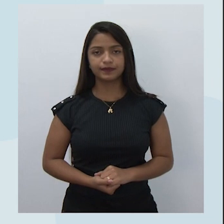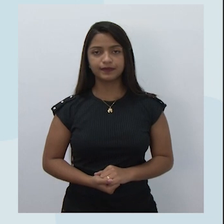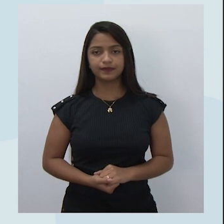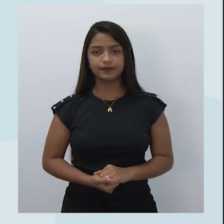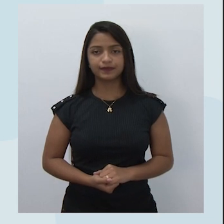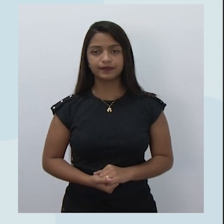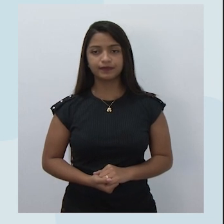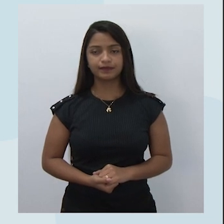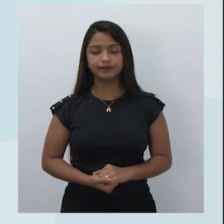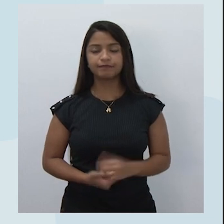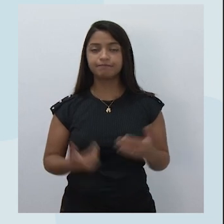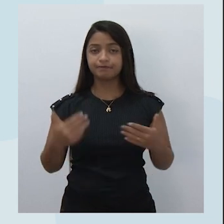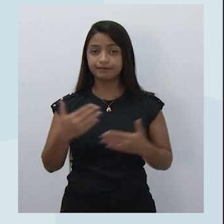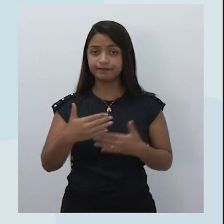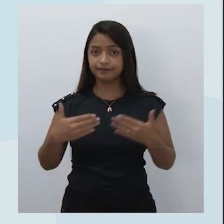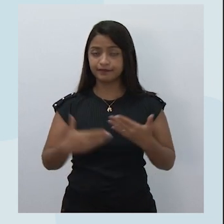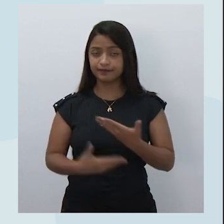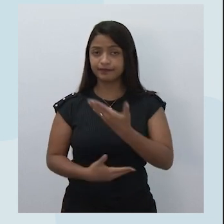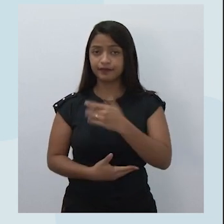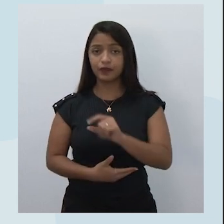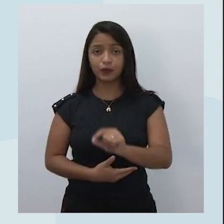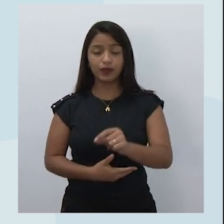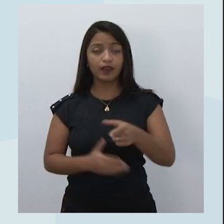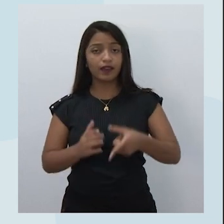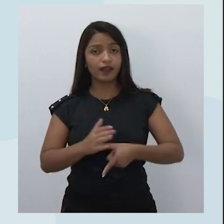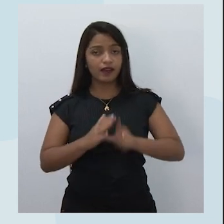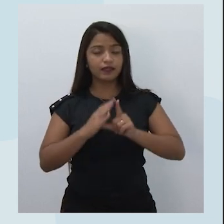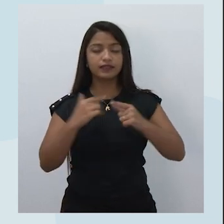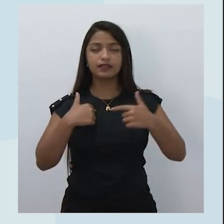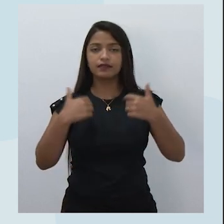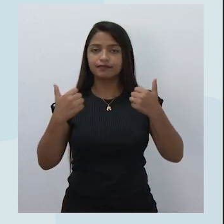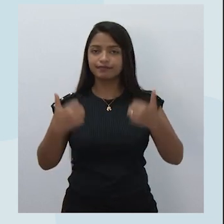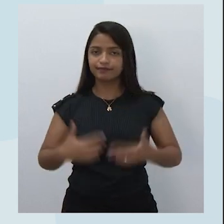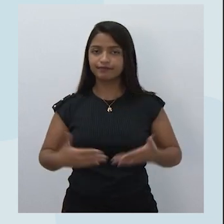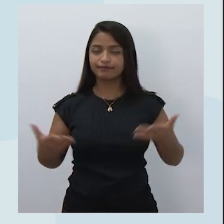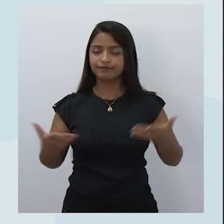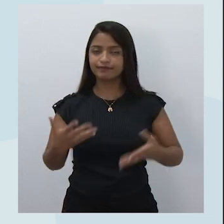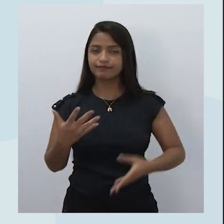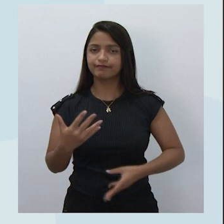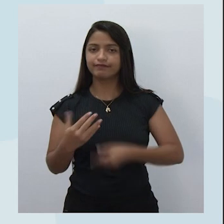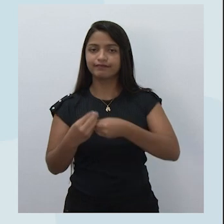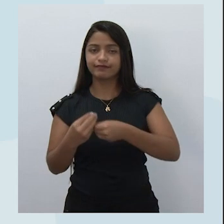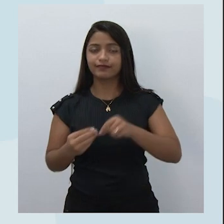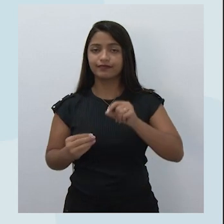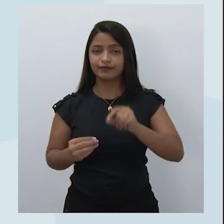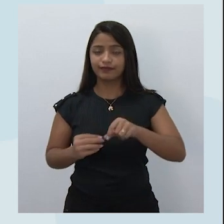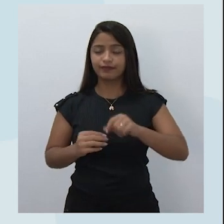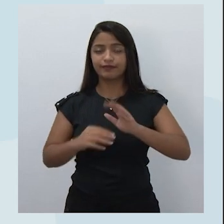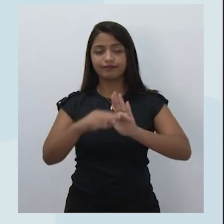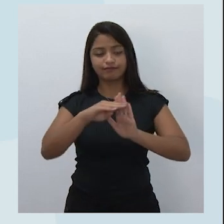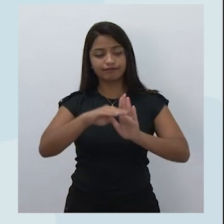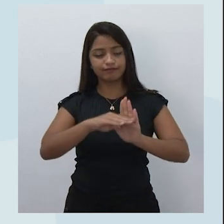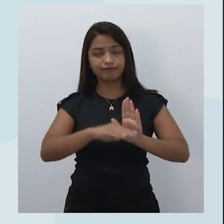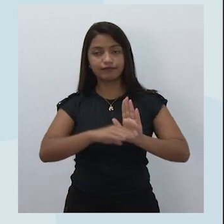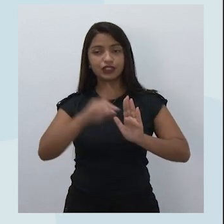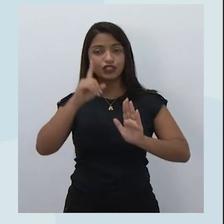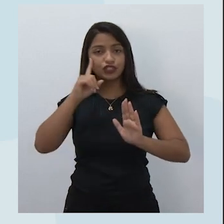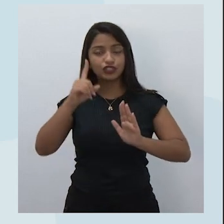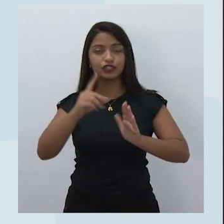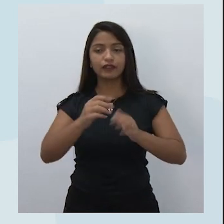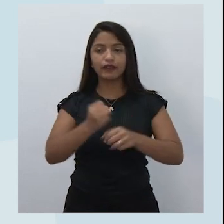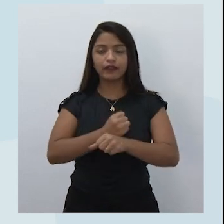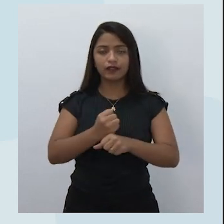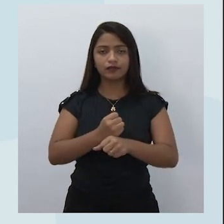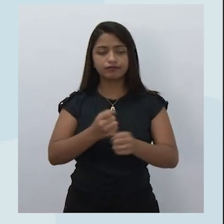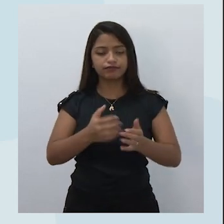Então, aqui nesse slide a gente reforça aquilo que eu já falei, trago aí um cronograma, lembrando que nós